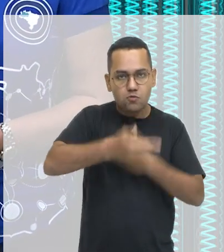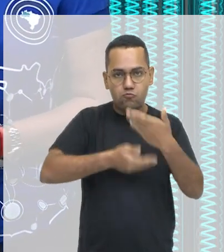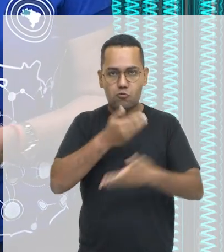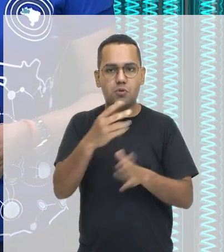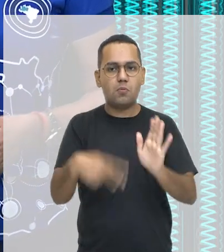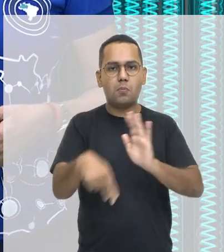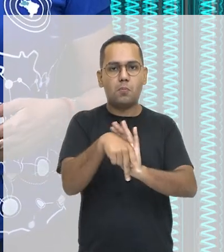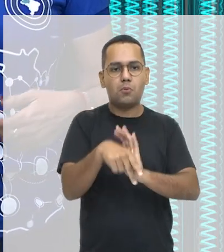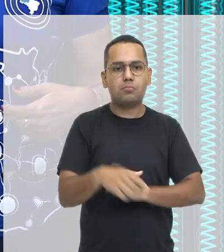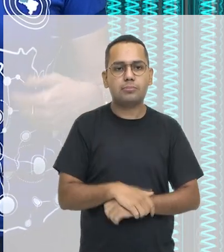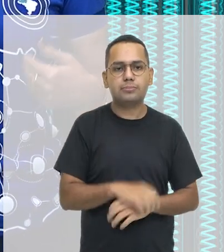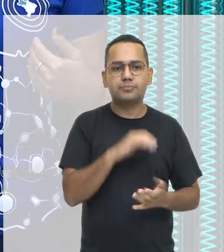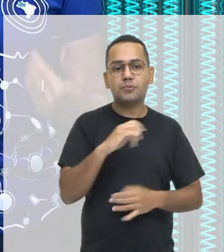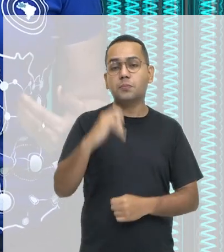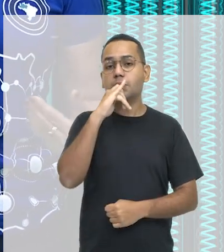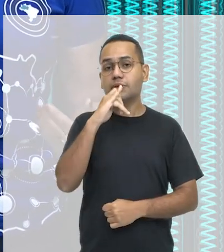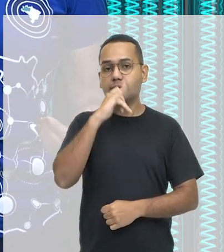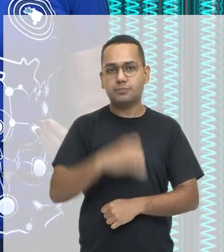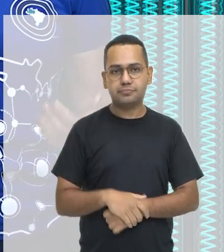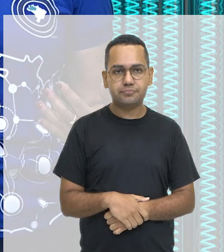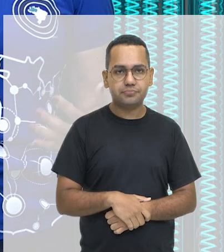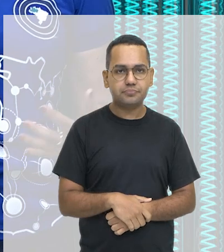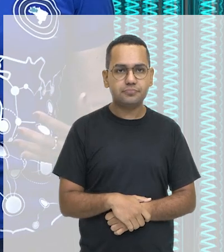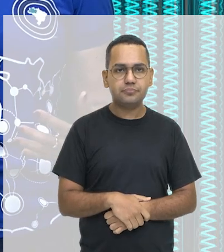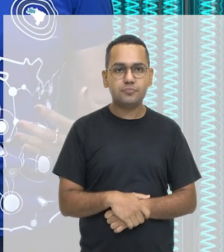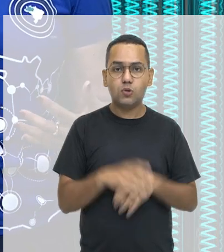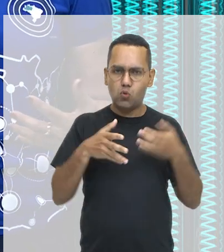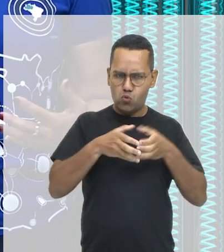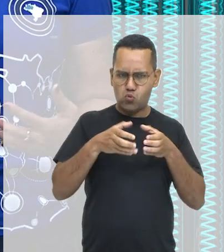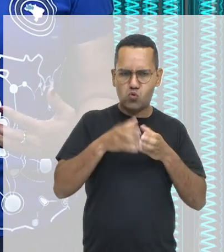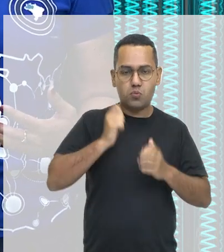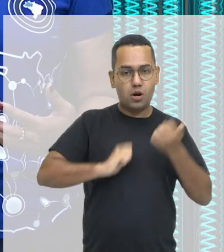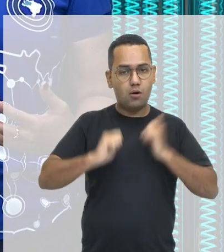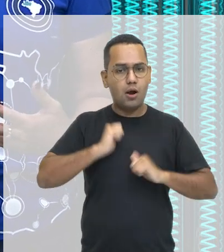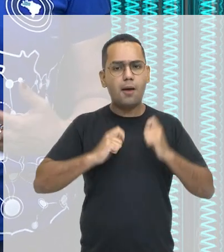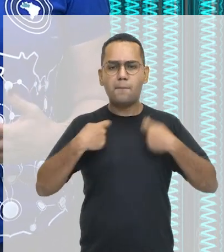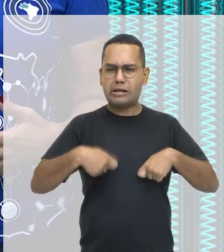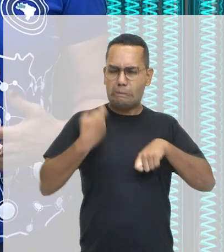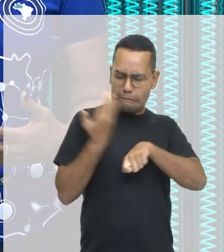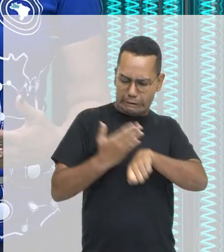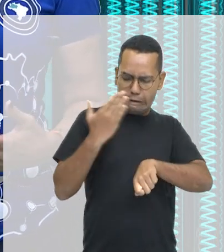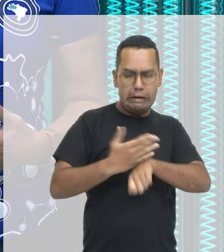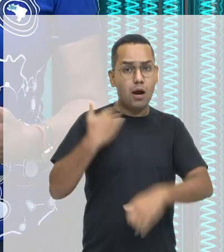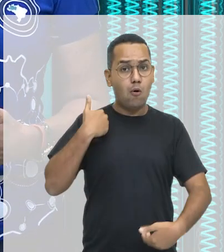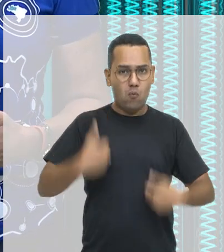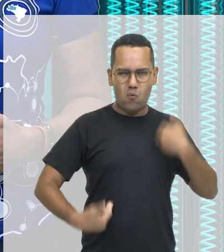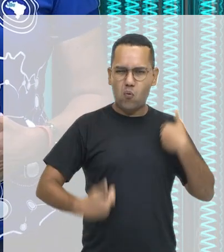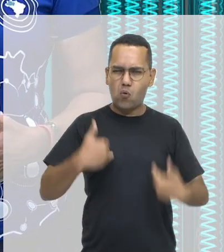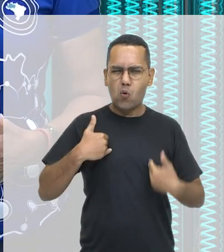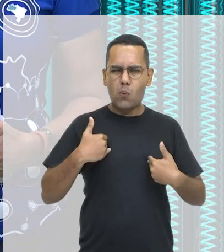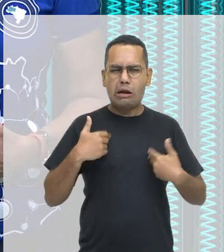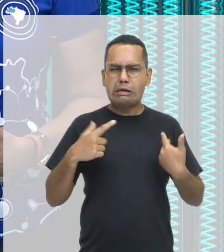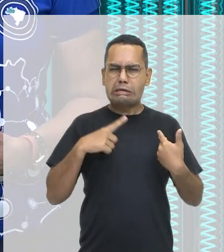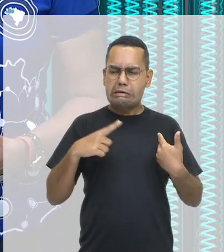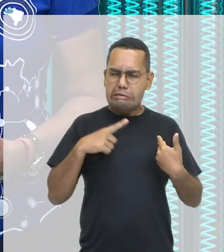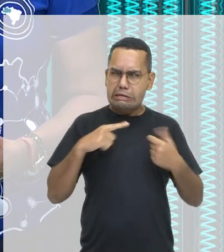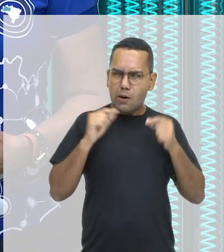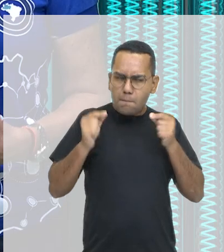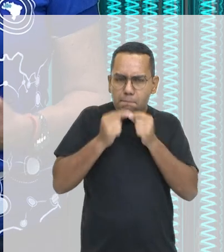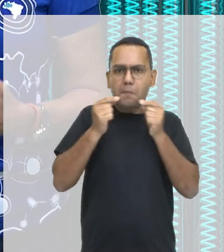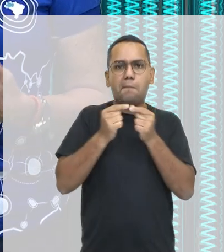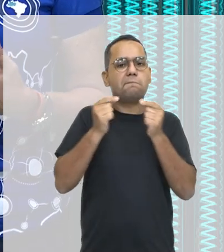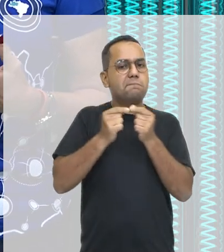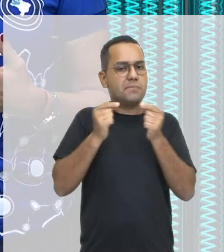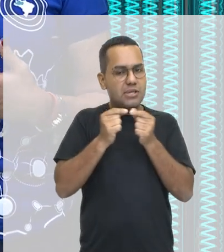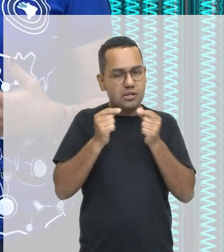exemplo, os atores têm que treinar exaustivamente seu corpo em busca de uma técnica com o propósito